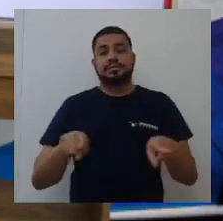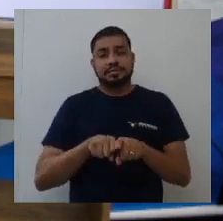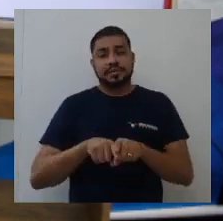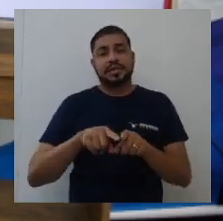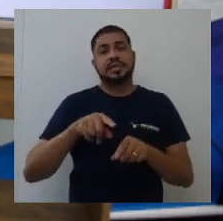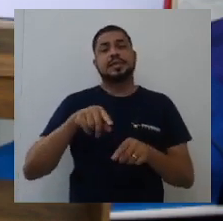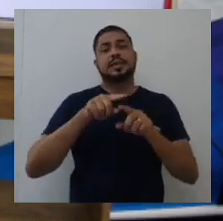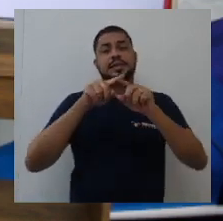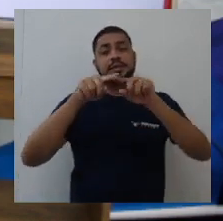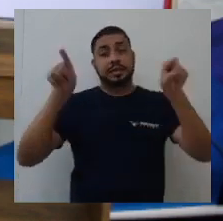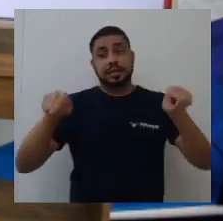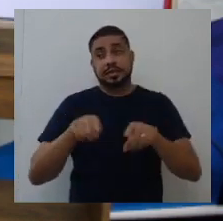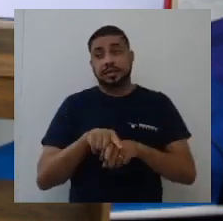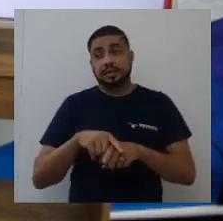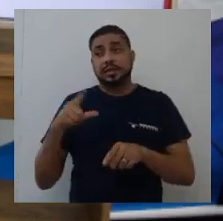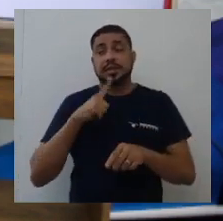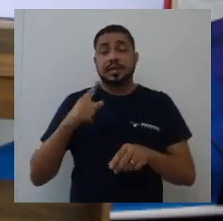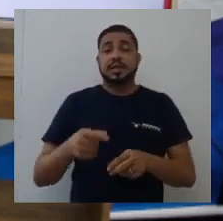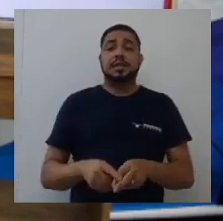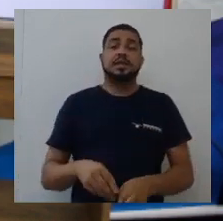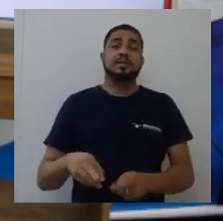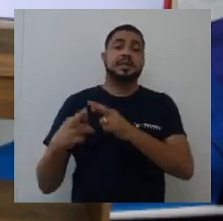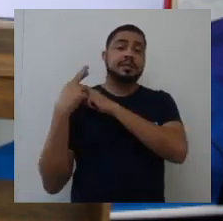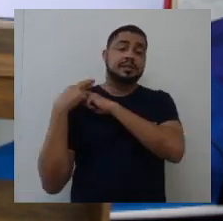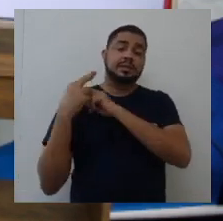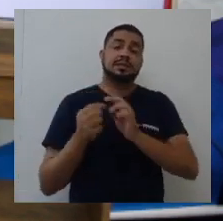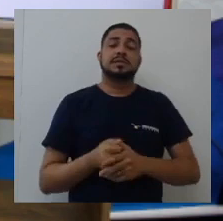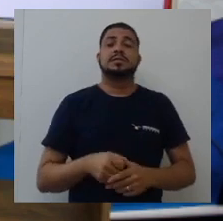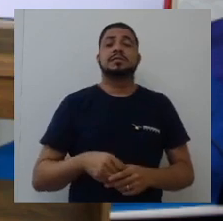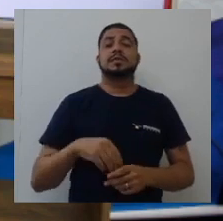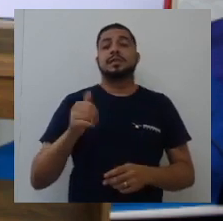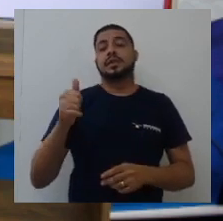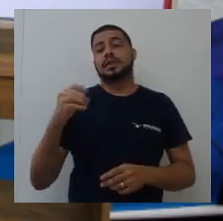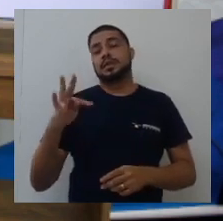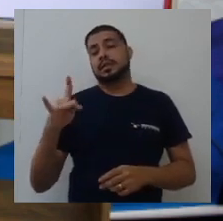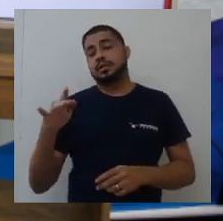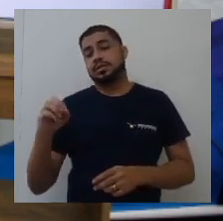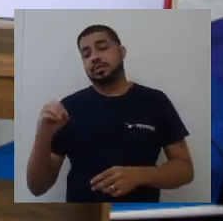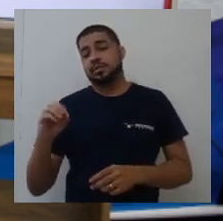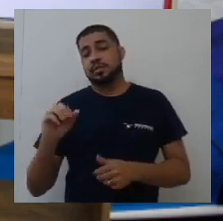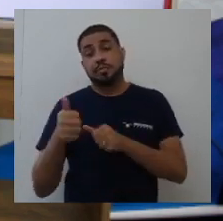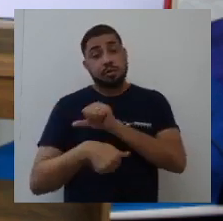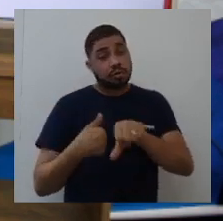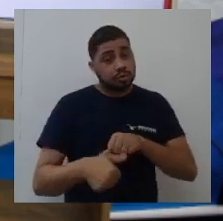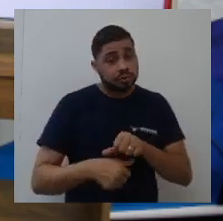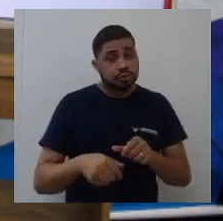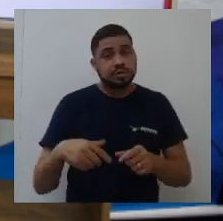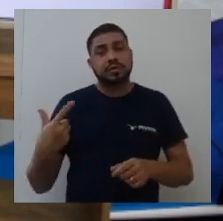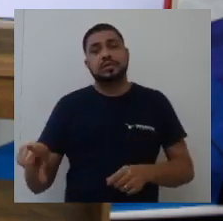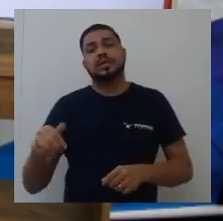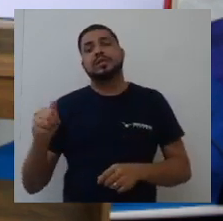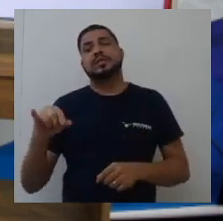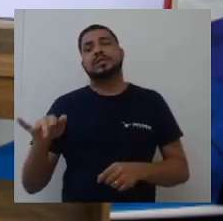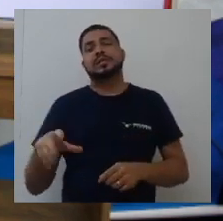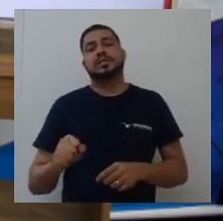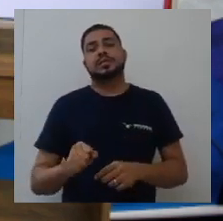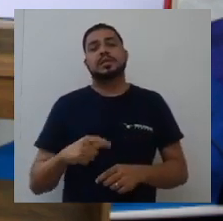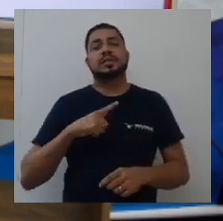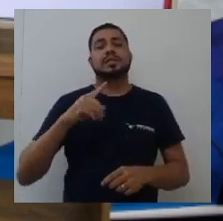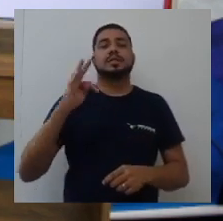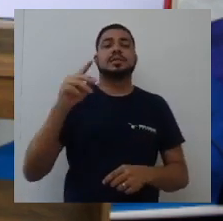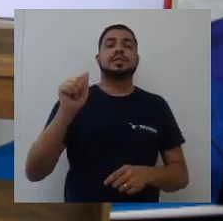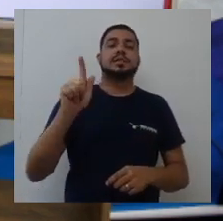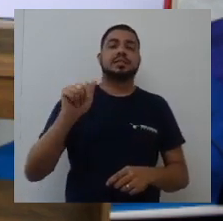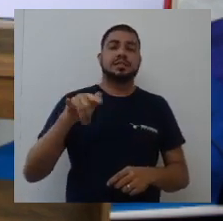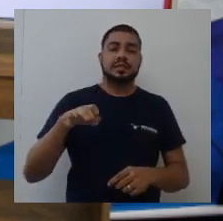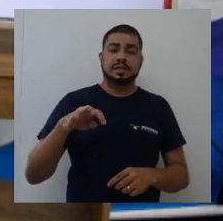uma hipotenusa, ou um cateto oposto e um cateto adjacente. Daí eu tenho que tangente de 60 graus